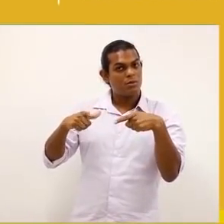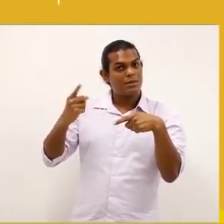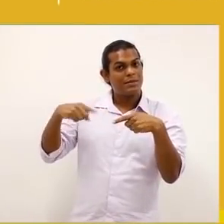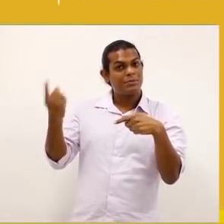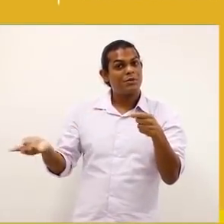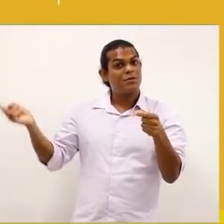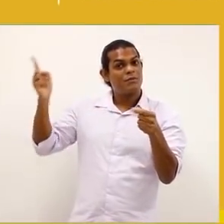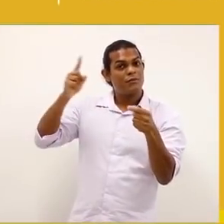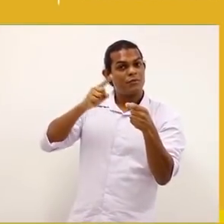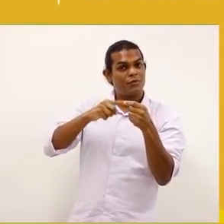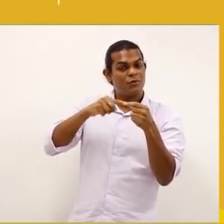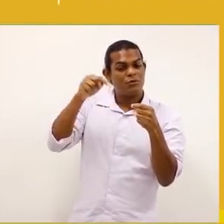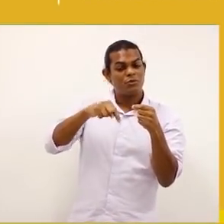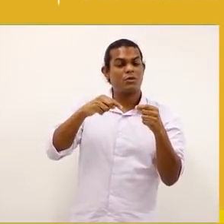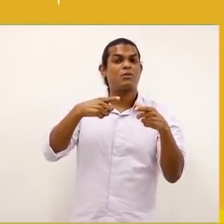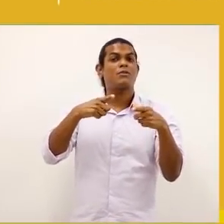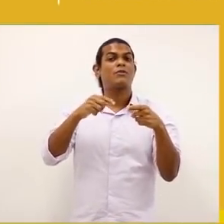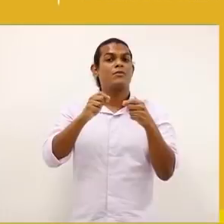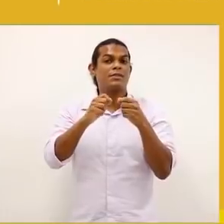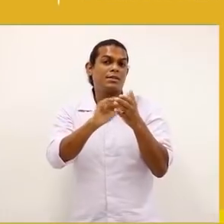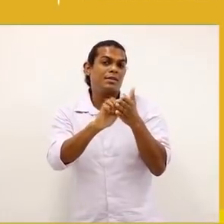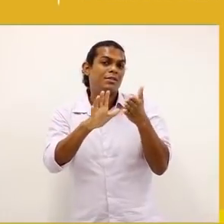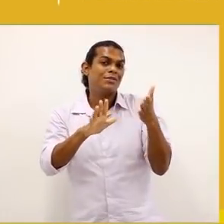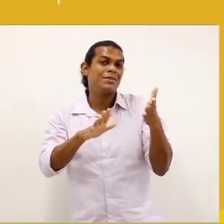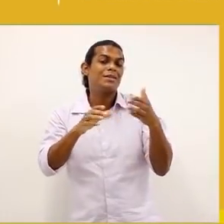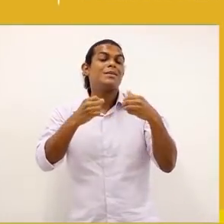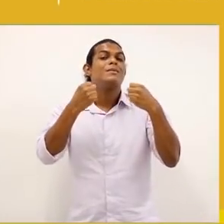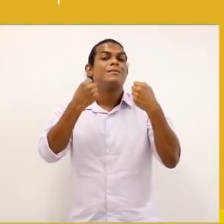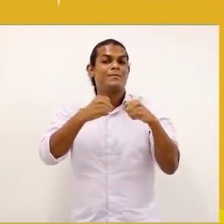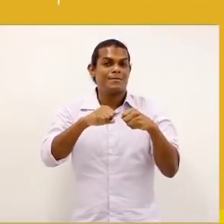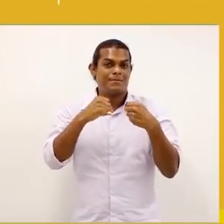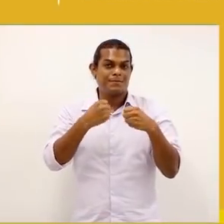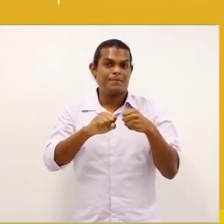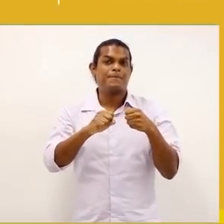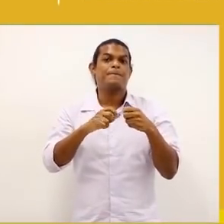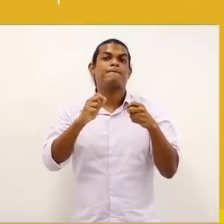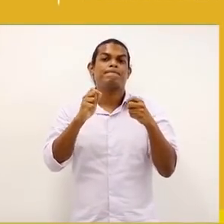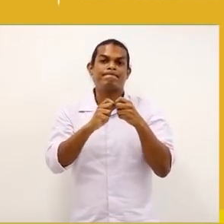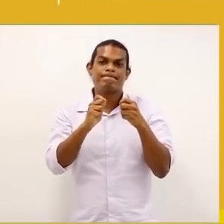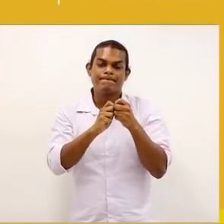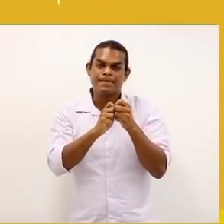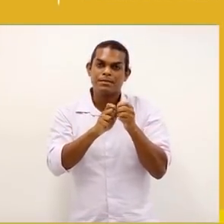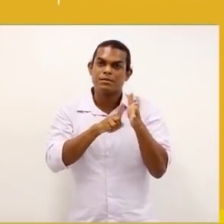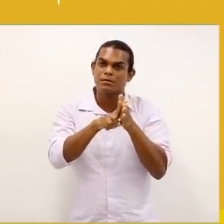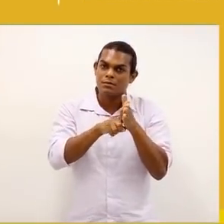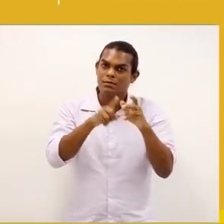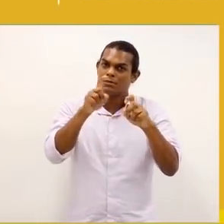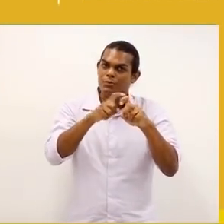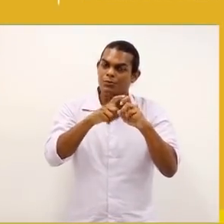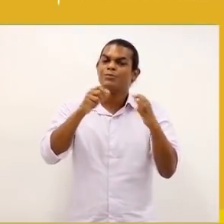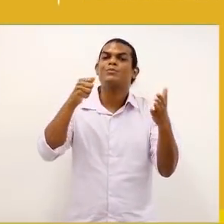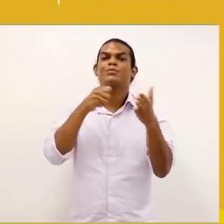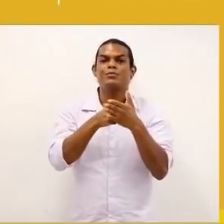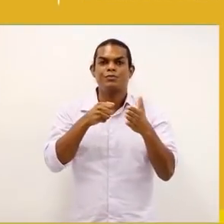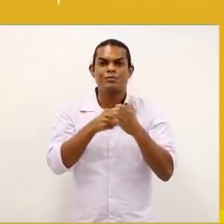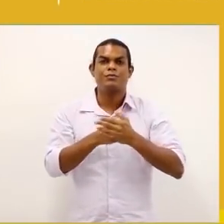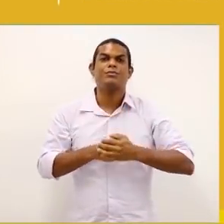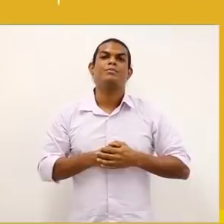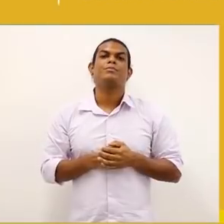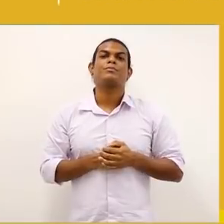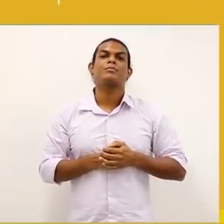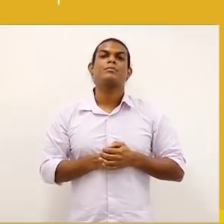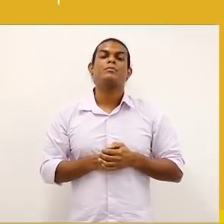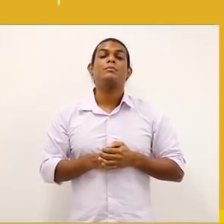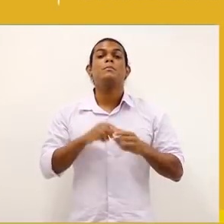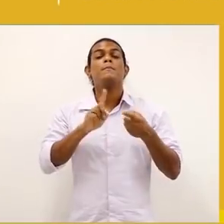um exame de retorno ao trabalho para testar que ele está com as condições de retornar e reassumir suas funções. É um exame também obrigatório. Outro exame obrigatório é o de